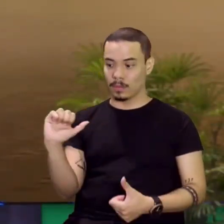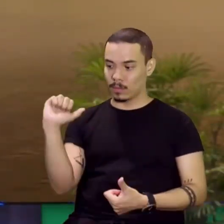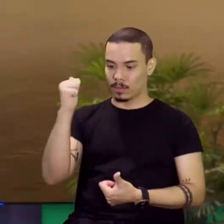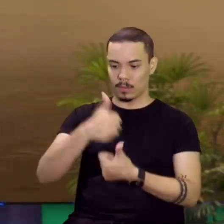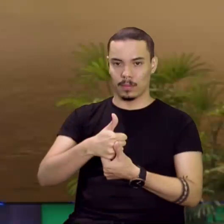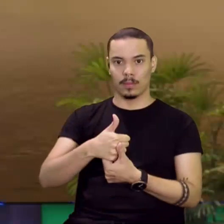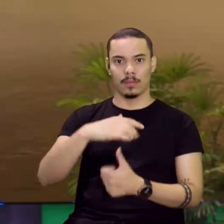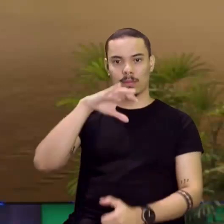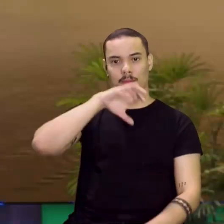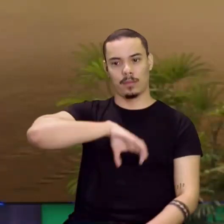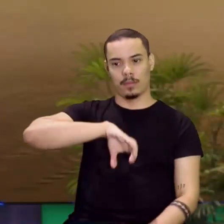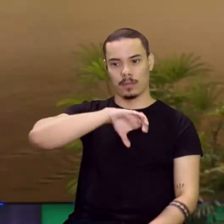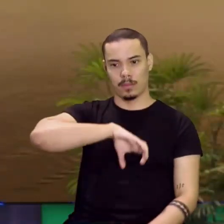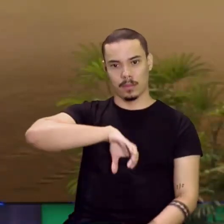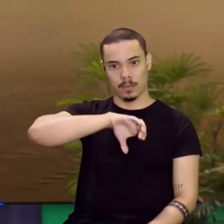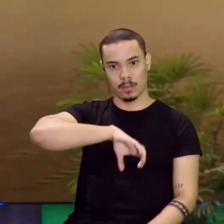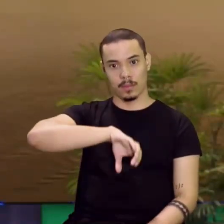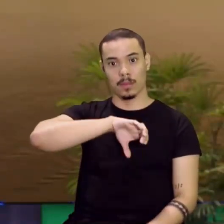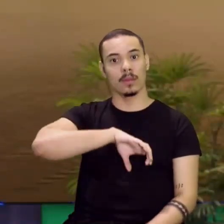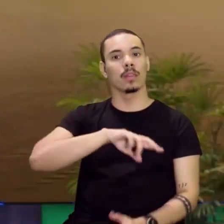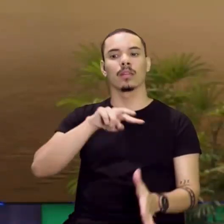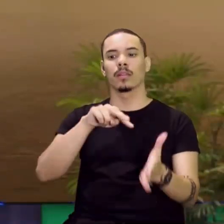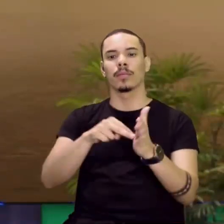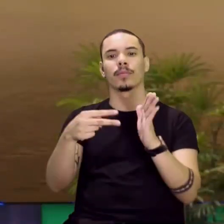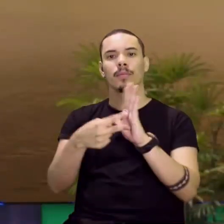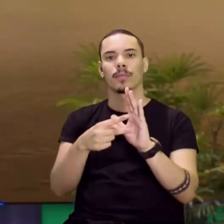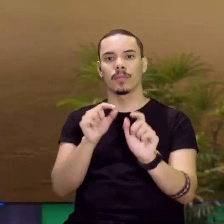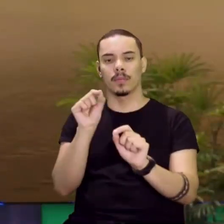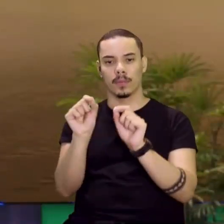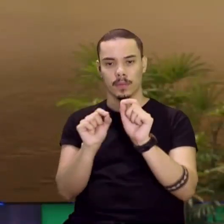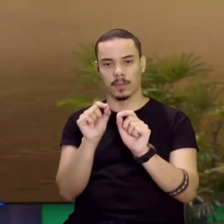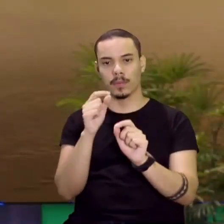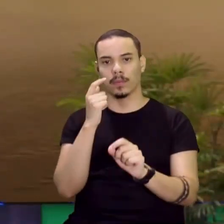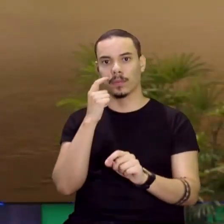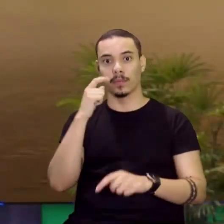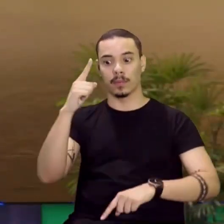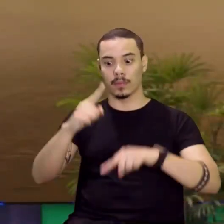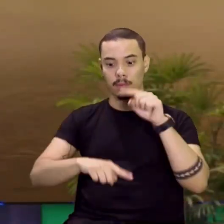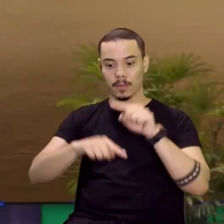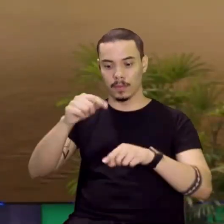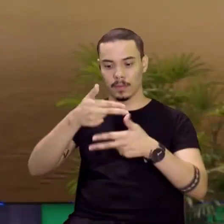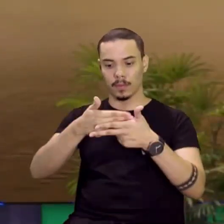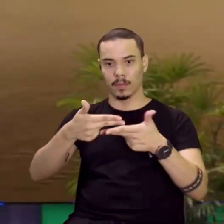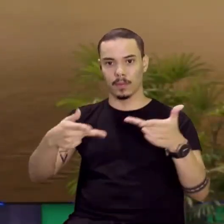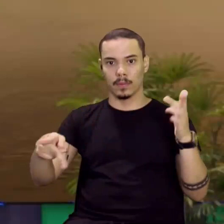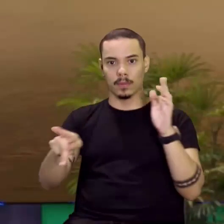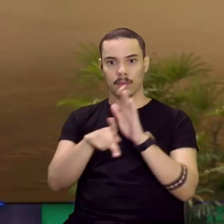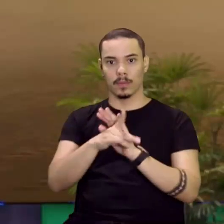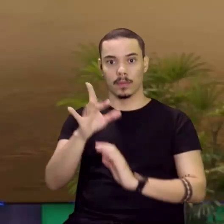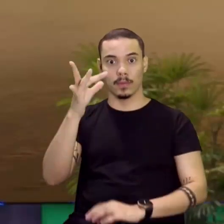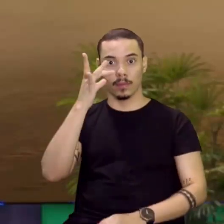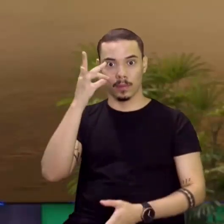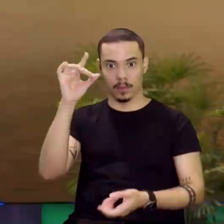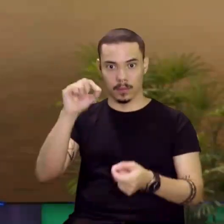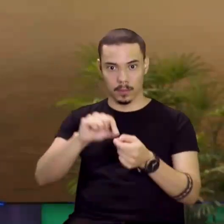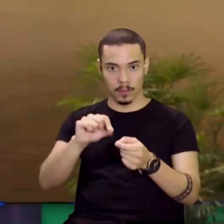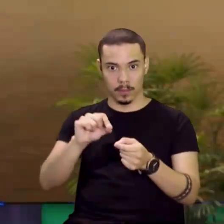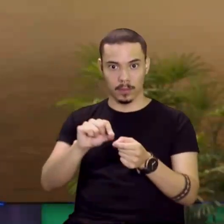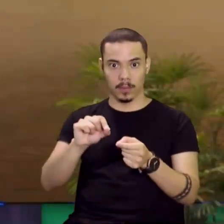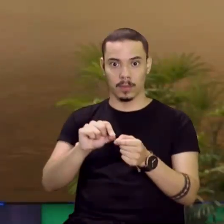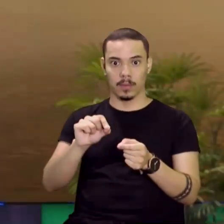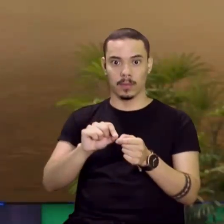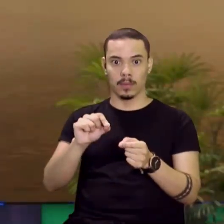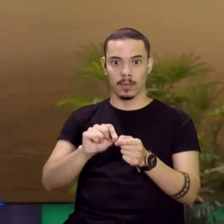aportuguesada, commodities. Significa dizer o quê? produtos de matéria-prima ou produtos agrícolas que são